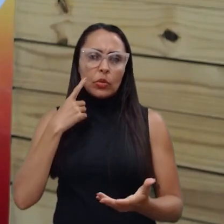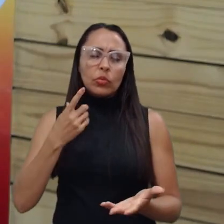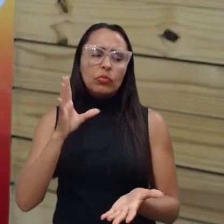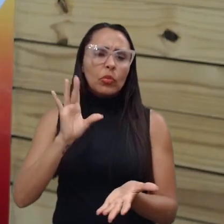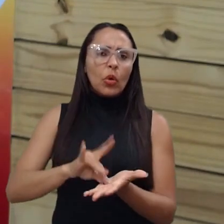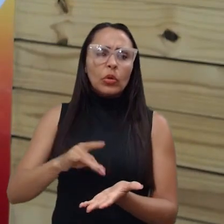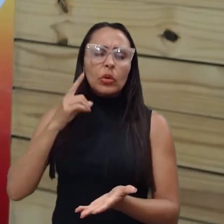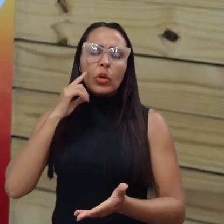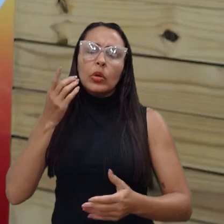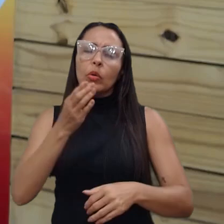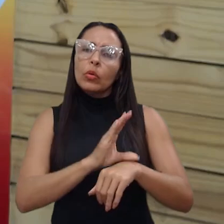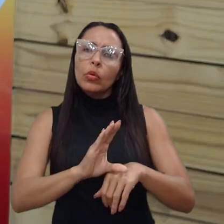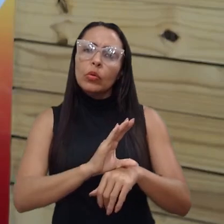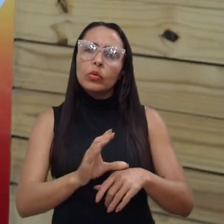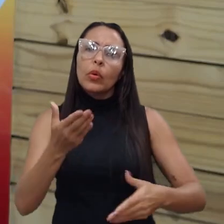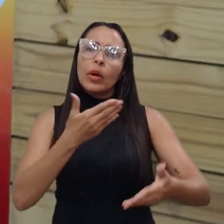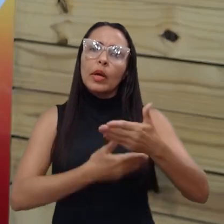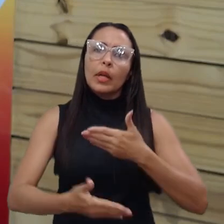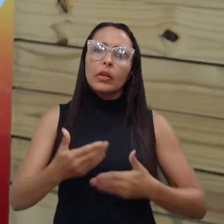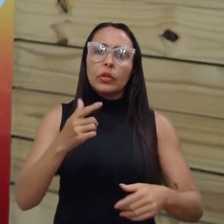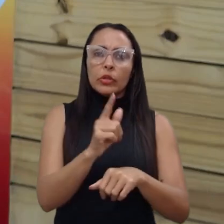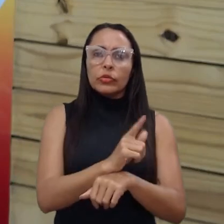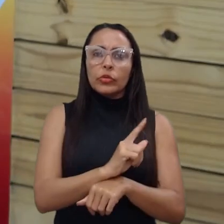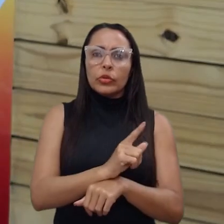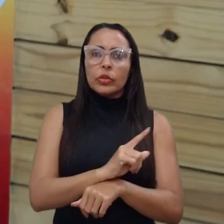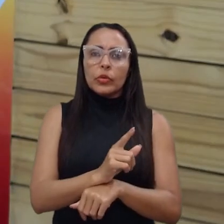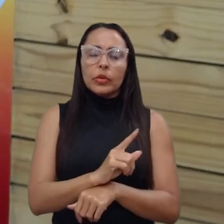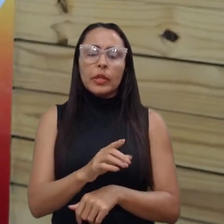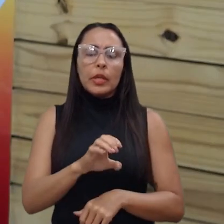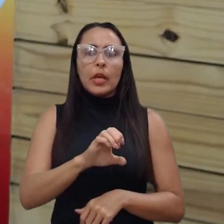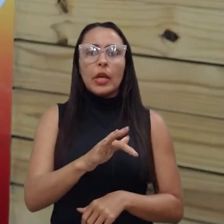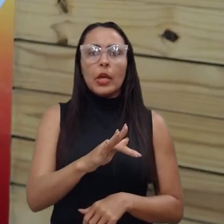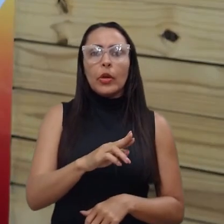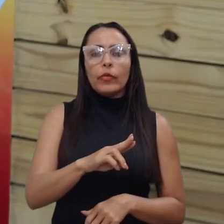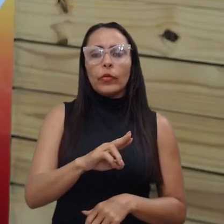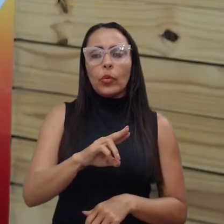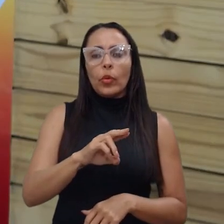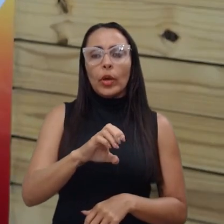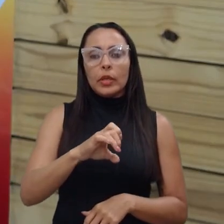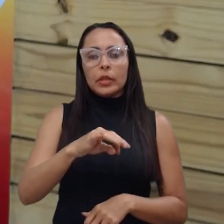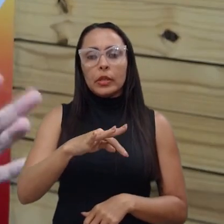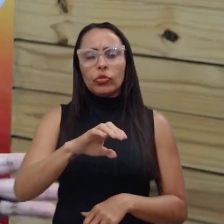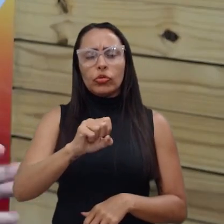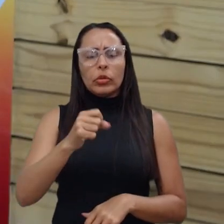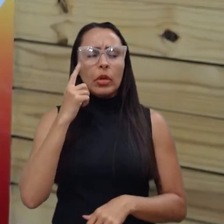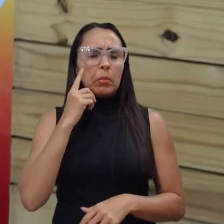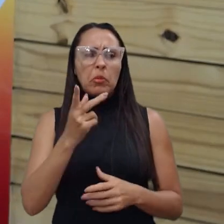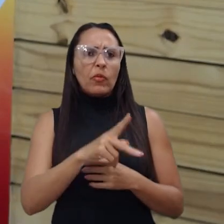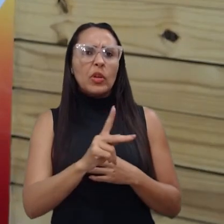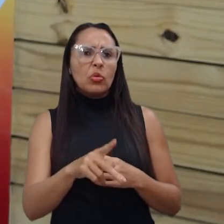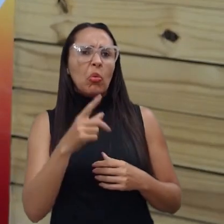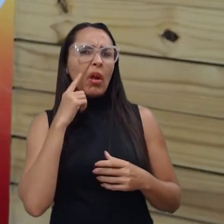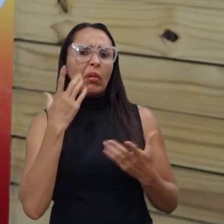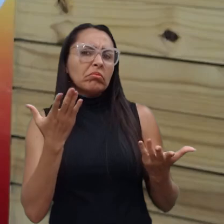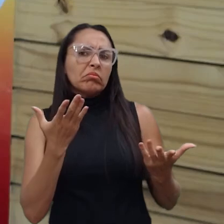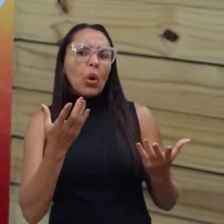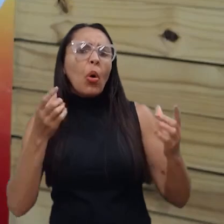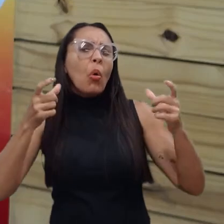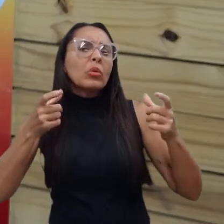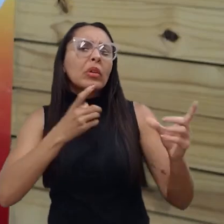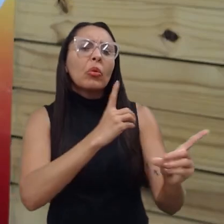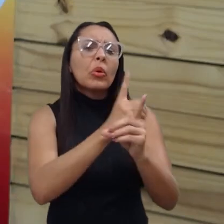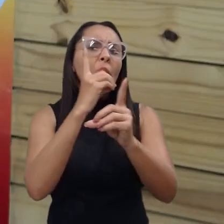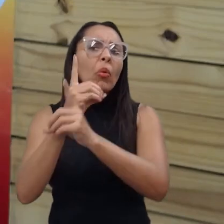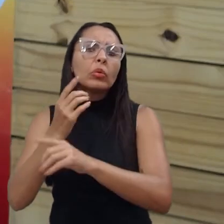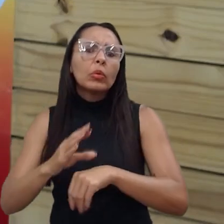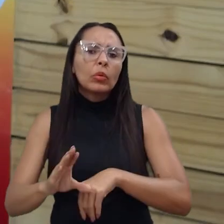cursos relacionados à gestão de efluentes. Aí você vai dizer, Vera, onde é que eu acho esses cursos?